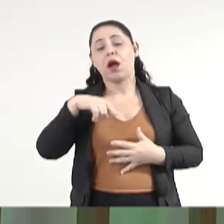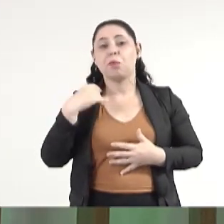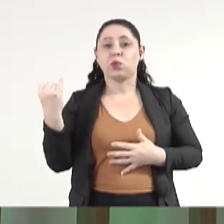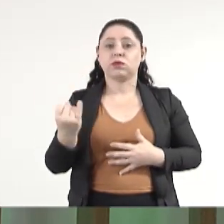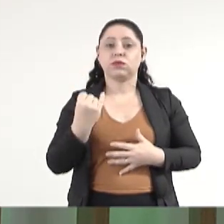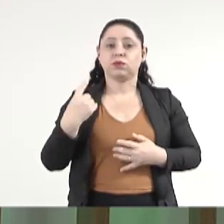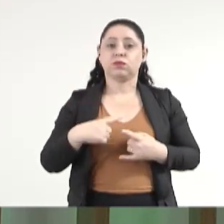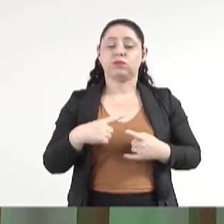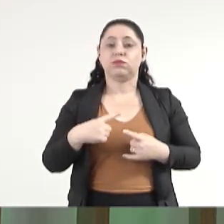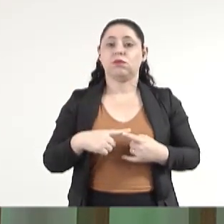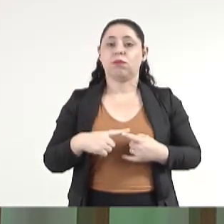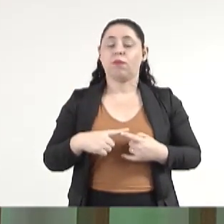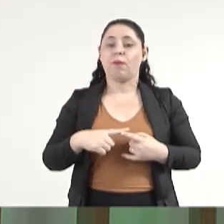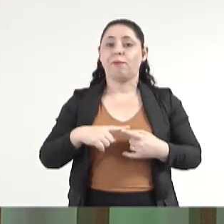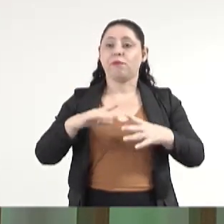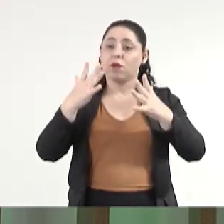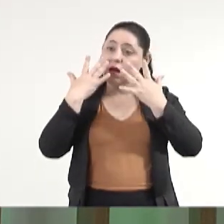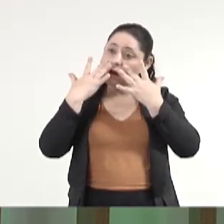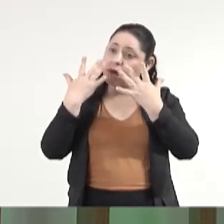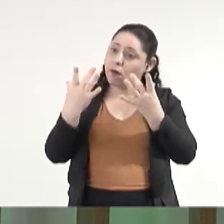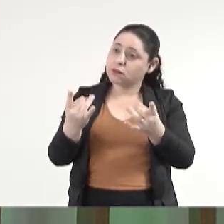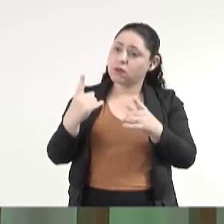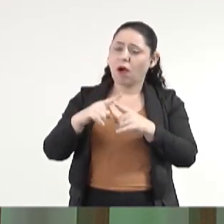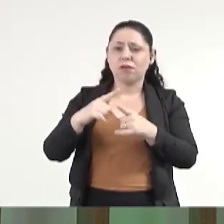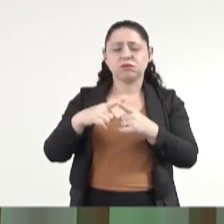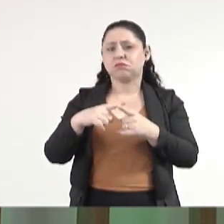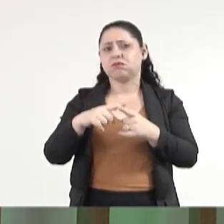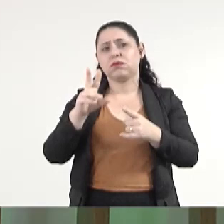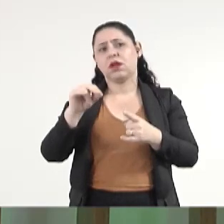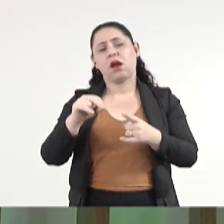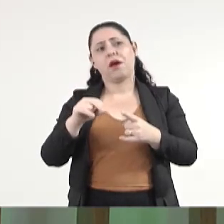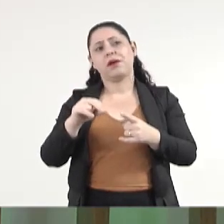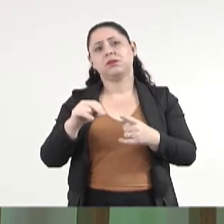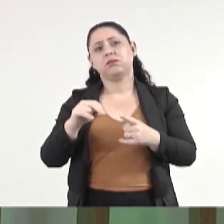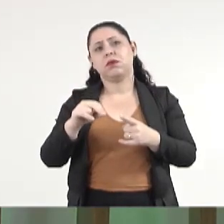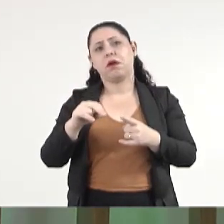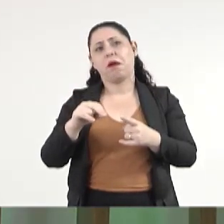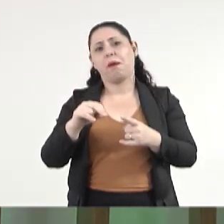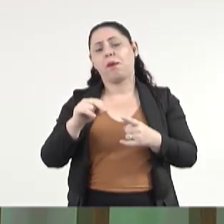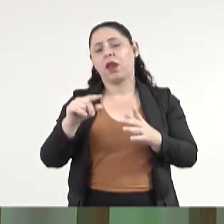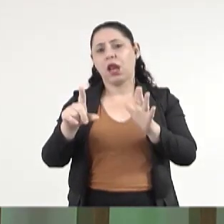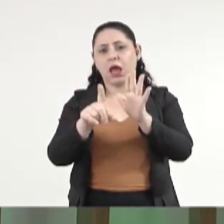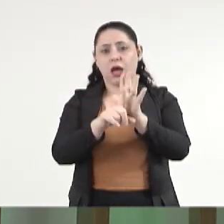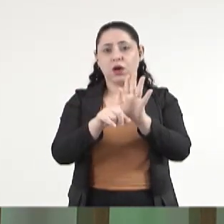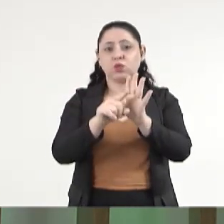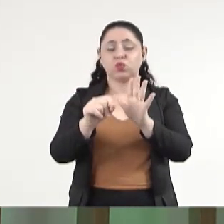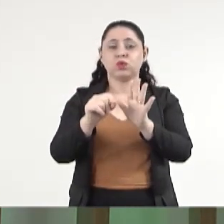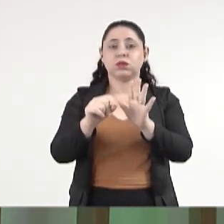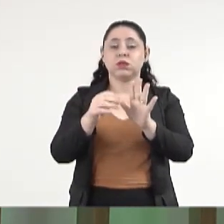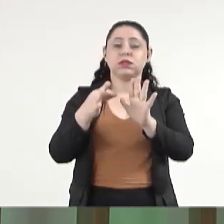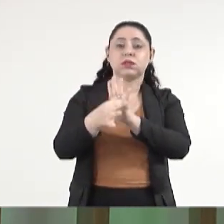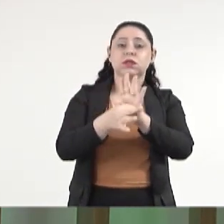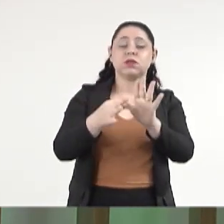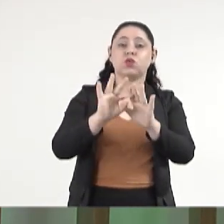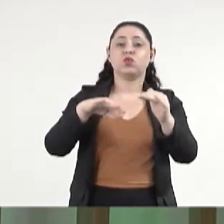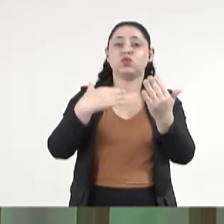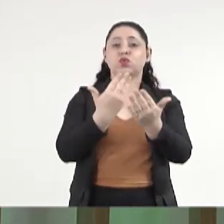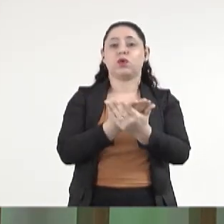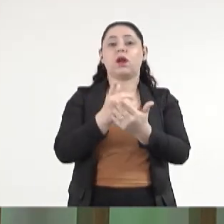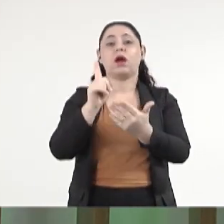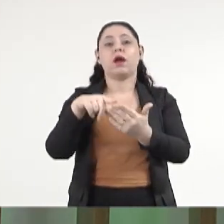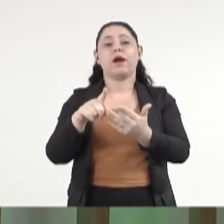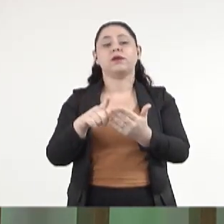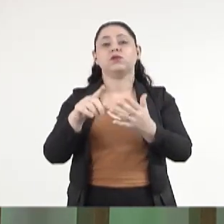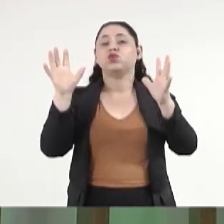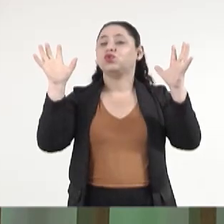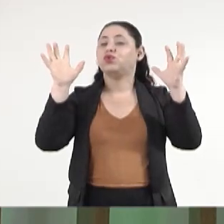interessante no sentido de chamar a atenção, não por ser uma coisa, né, interessante, mas no sentido de legal, a situação da escola que a senhora mencionou, né,